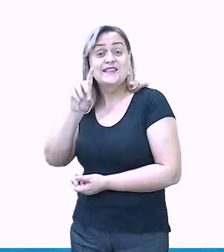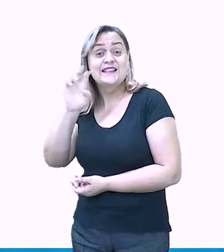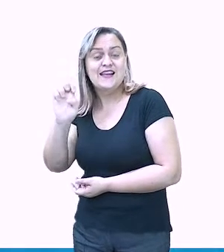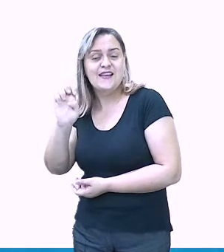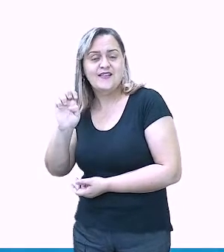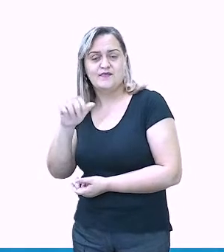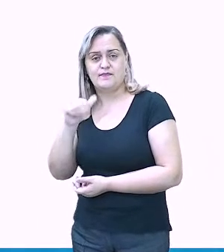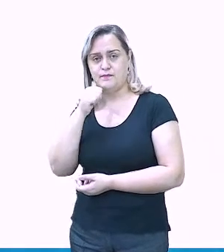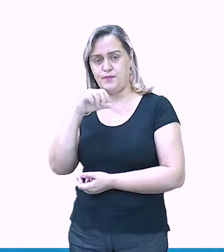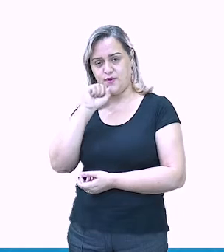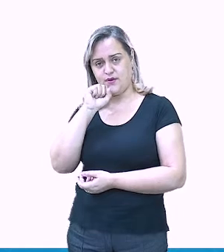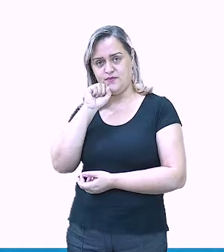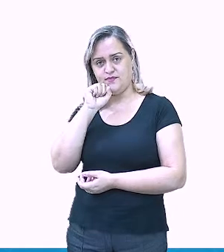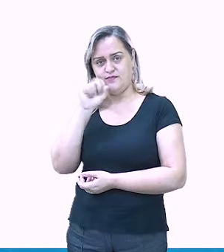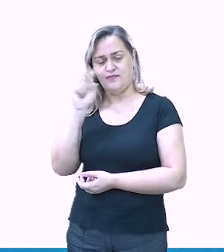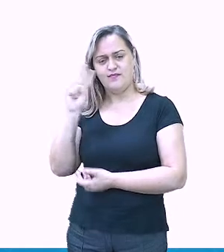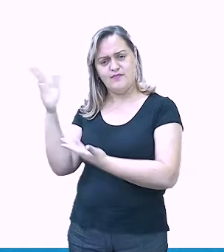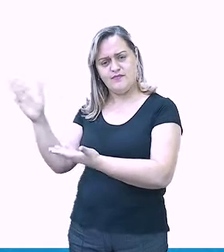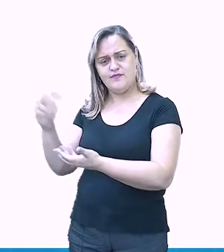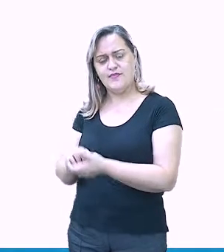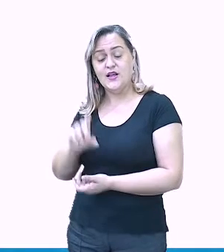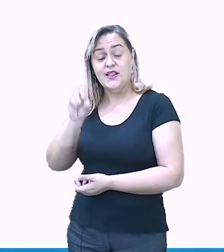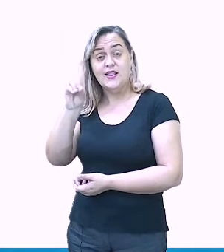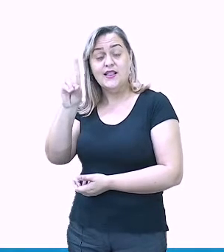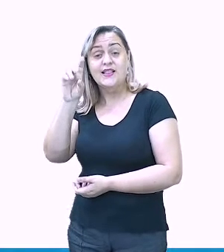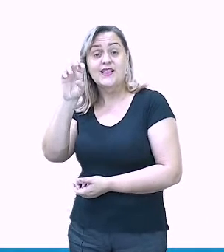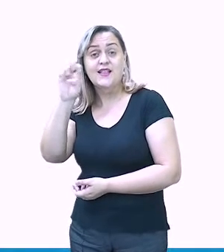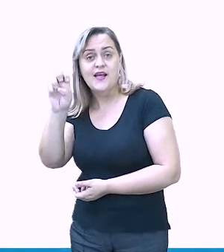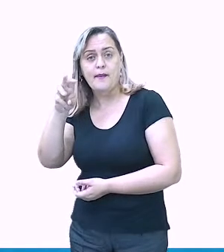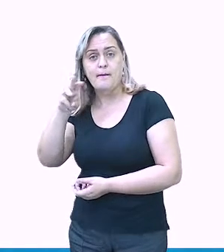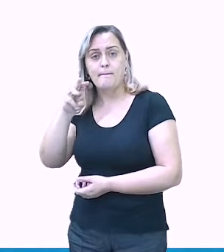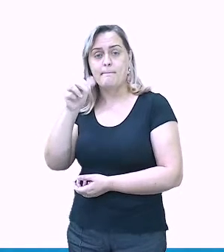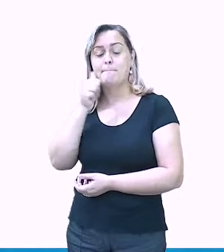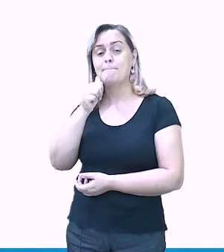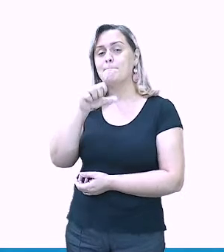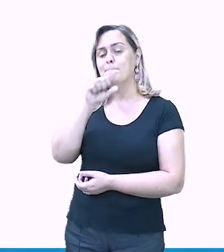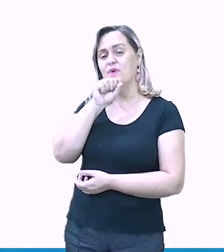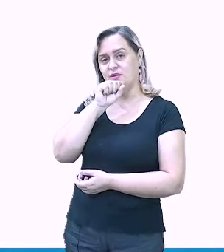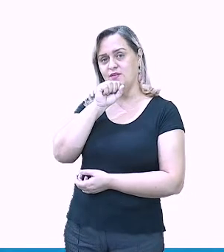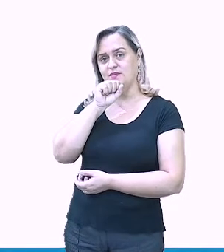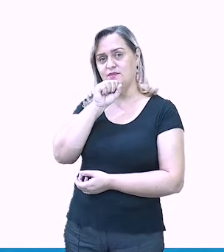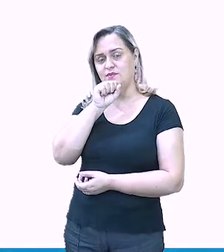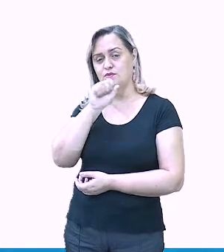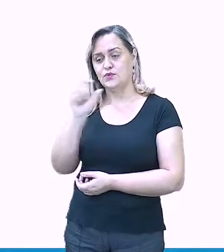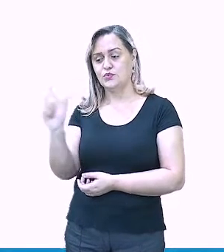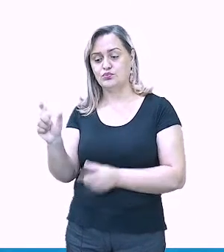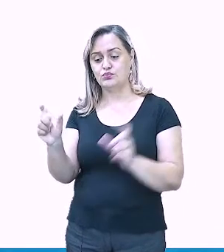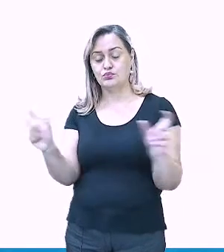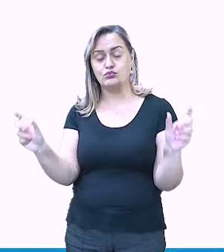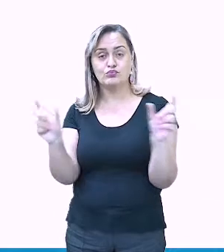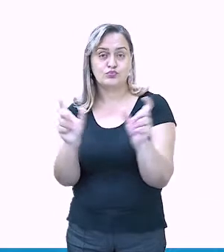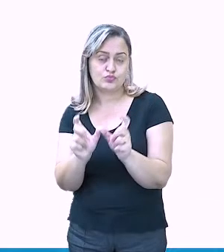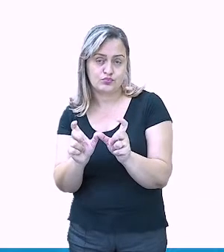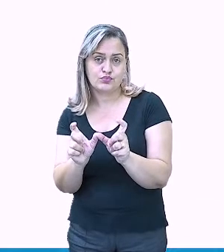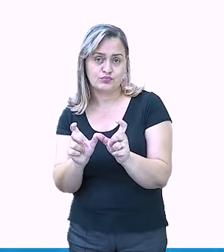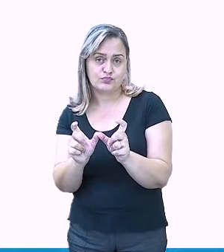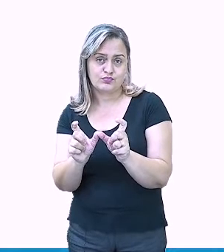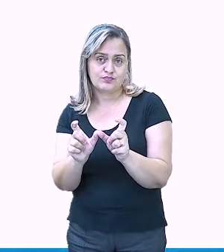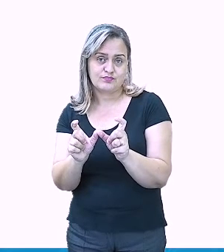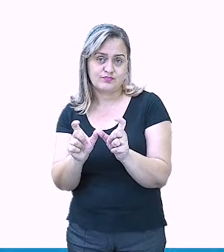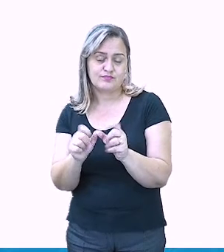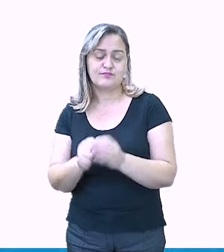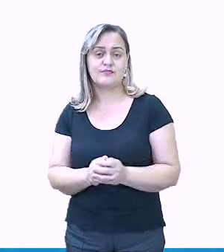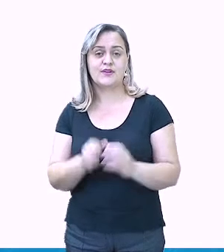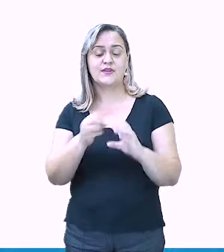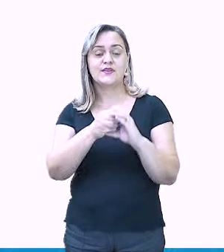Percebam, de mãe é a locução adjetiva. De mãe está caracterizando o quê?